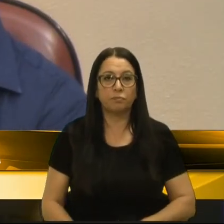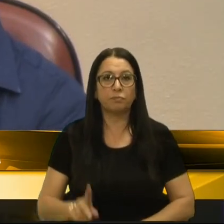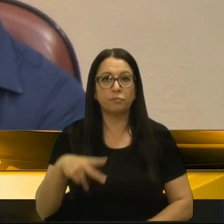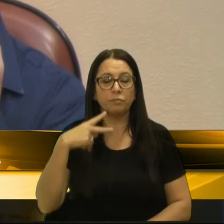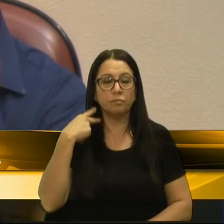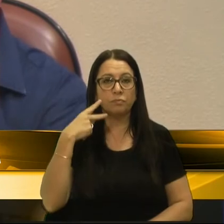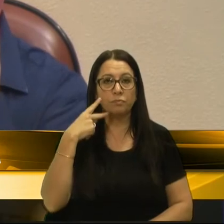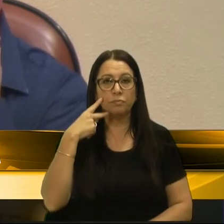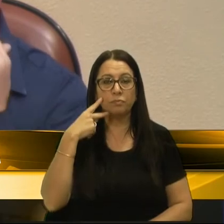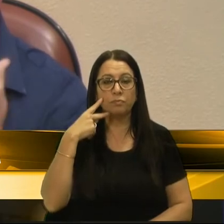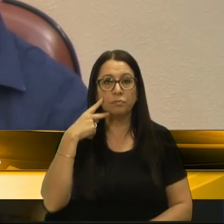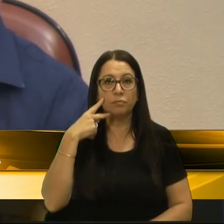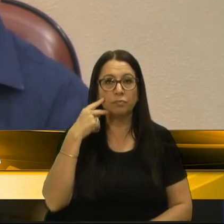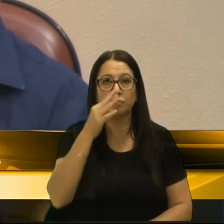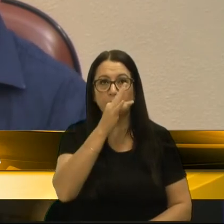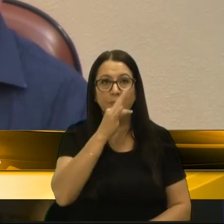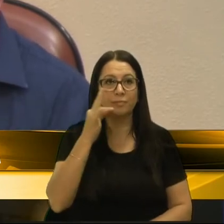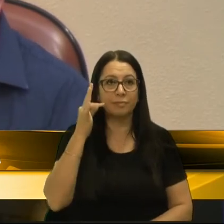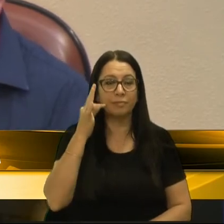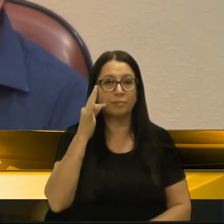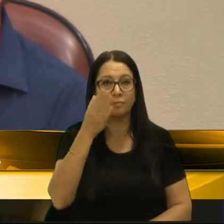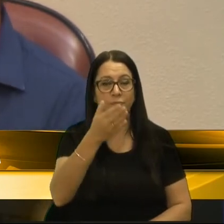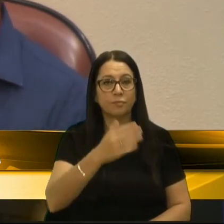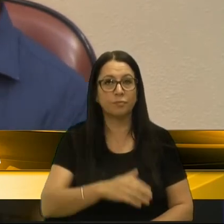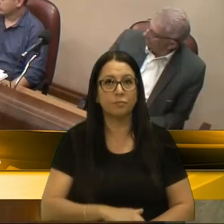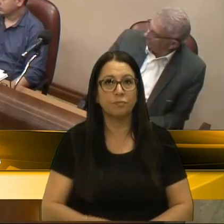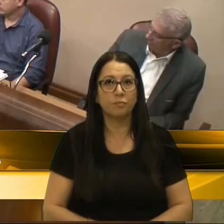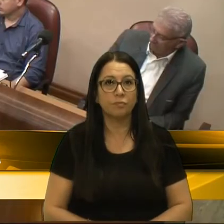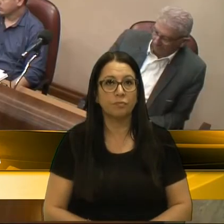Próxima inscrita, vereadora Tatiane Frisso, com a palavra.